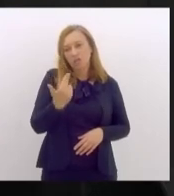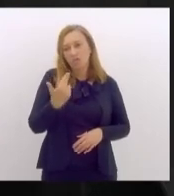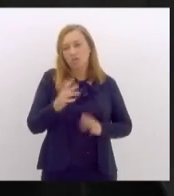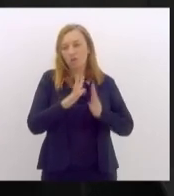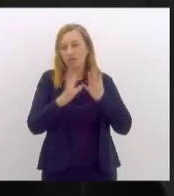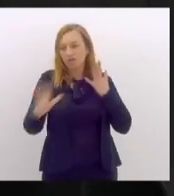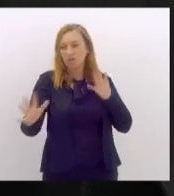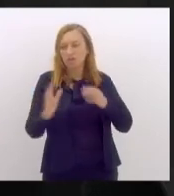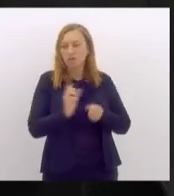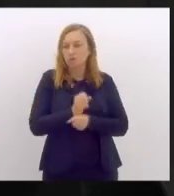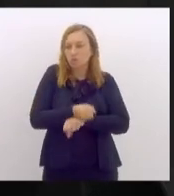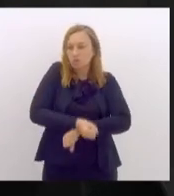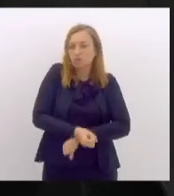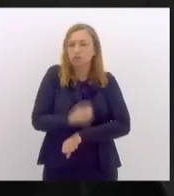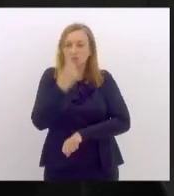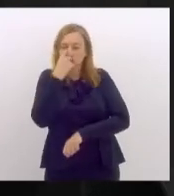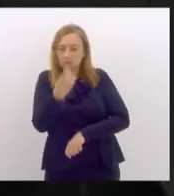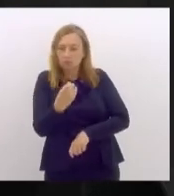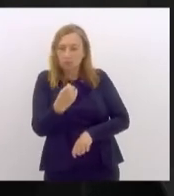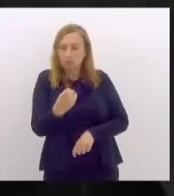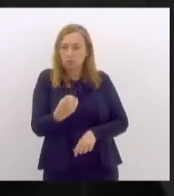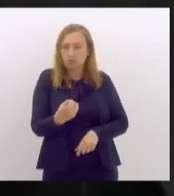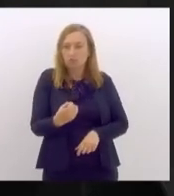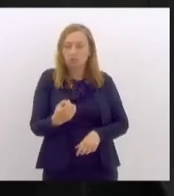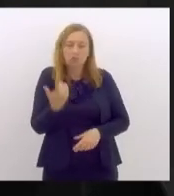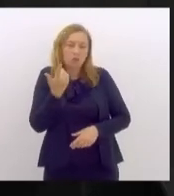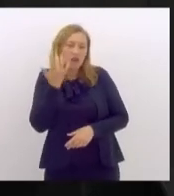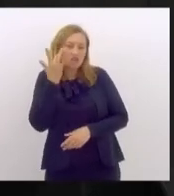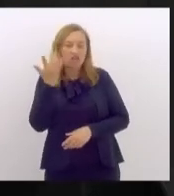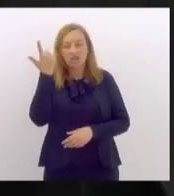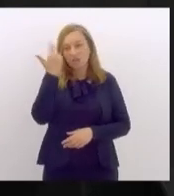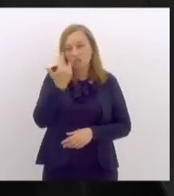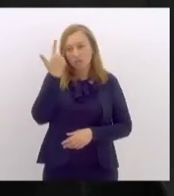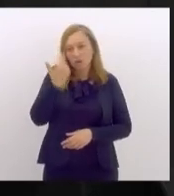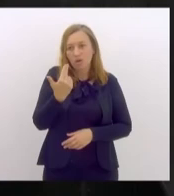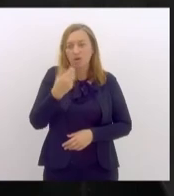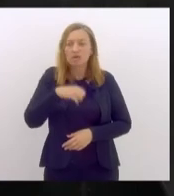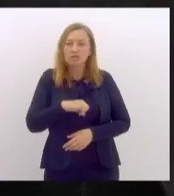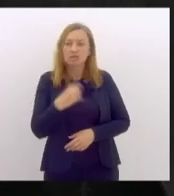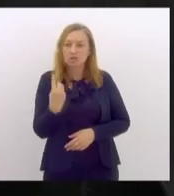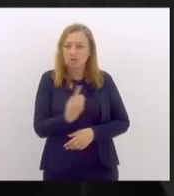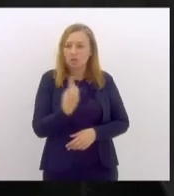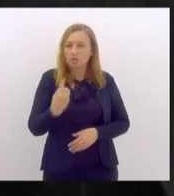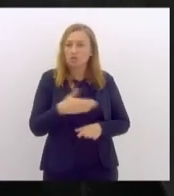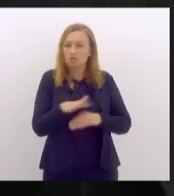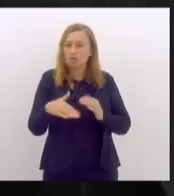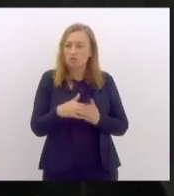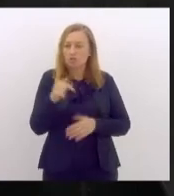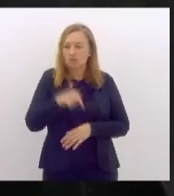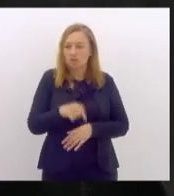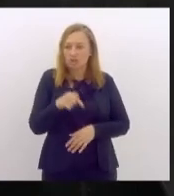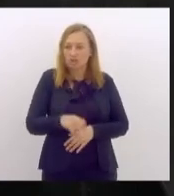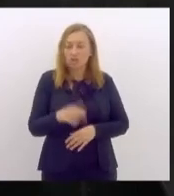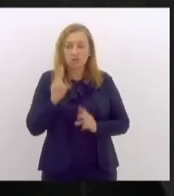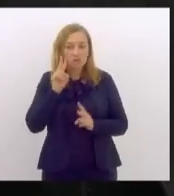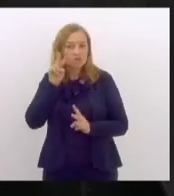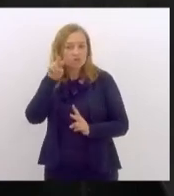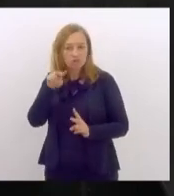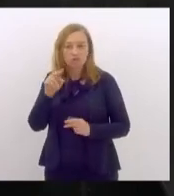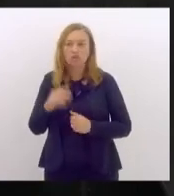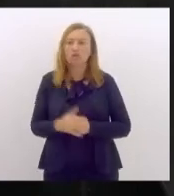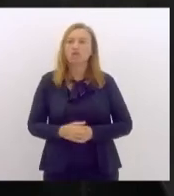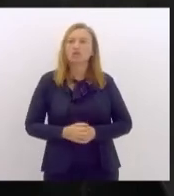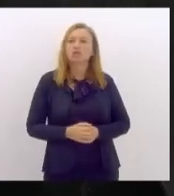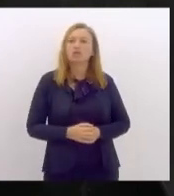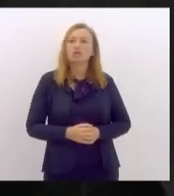fila do osso a fila do lixo como algo normal se nós todos aqui inclusive os que nos assistem